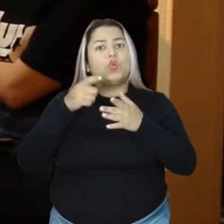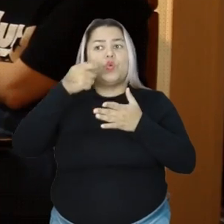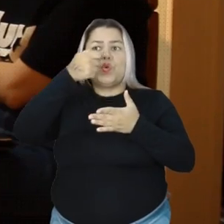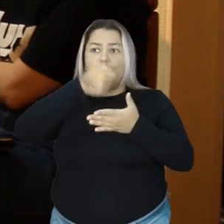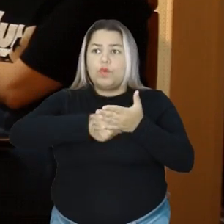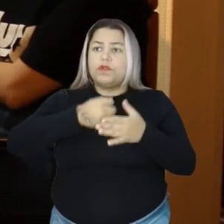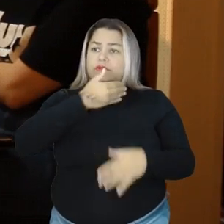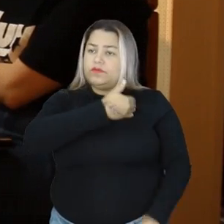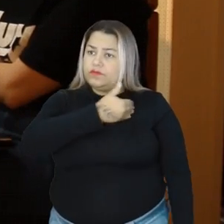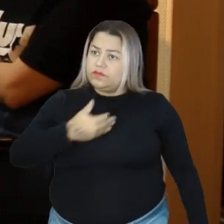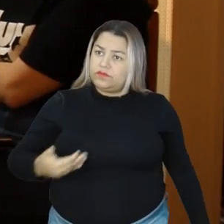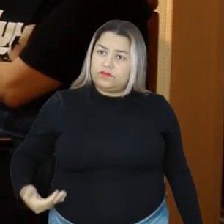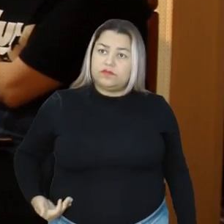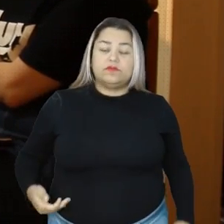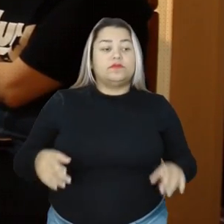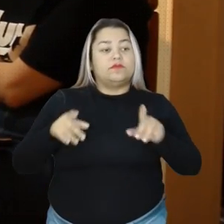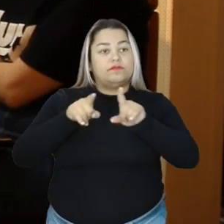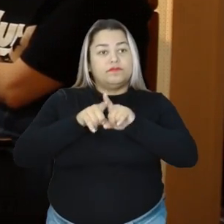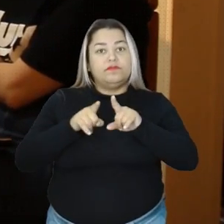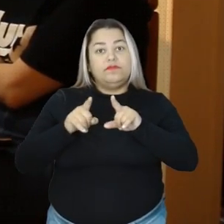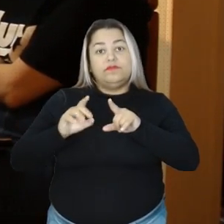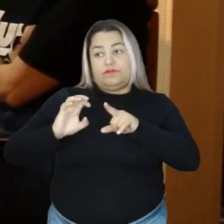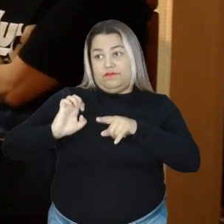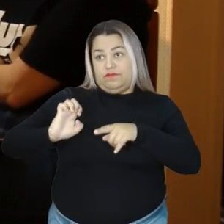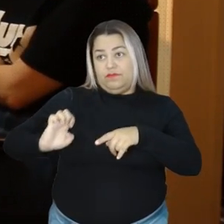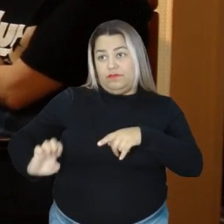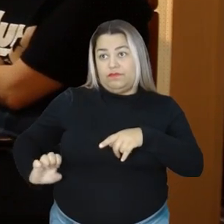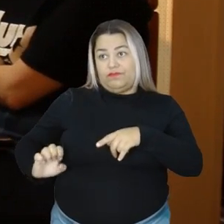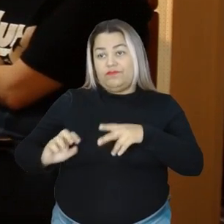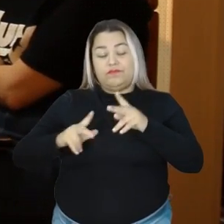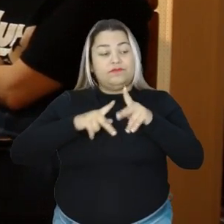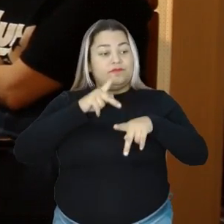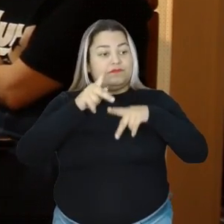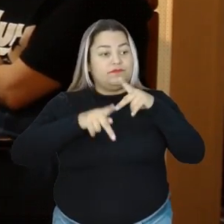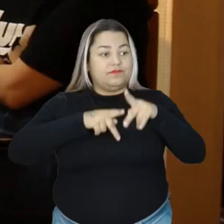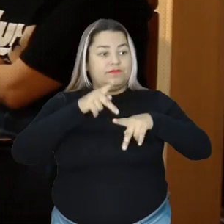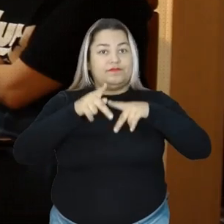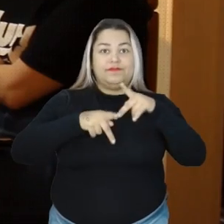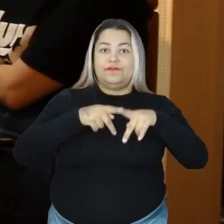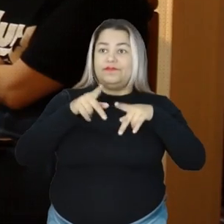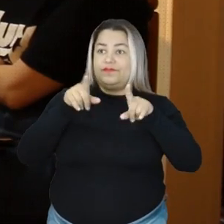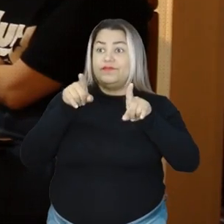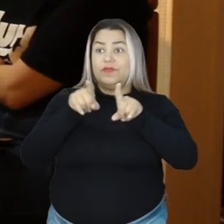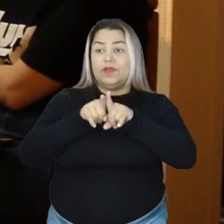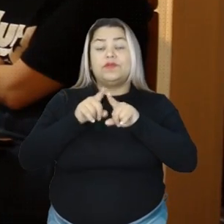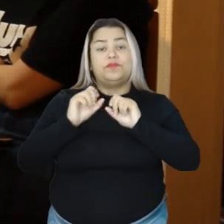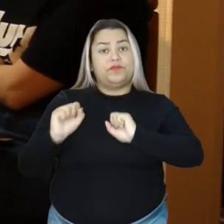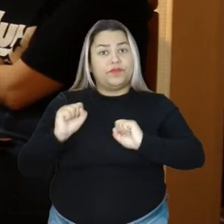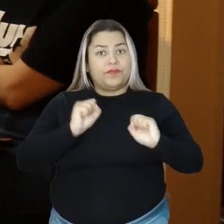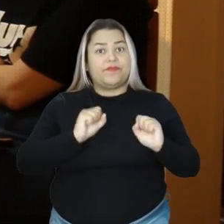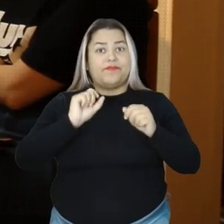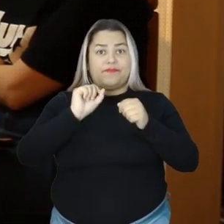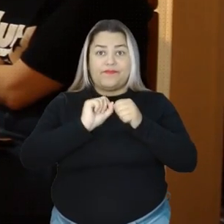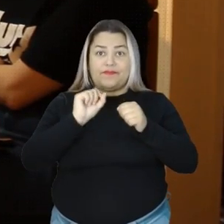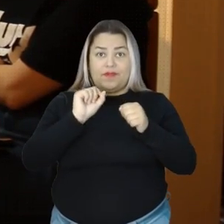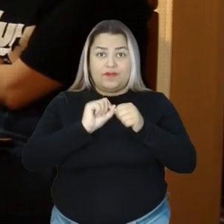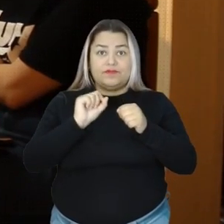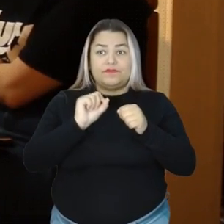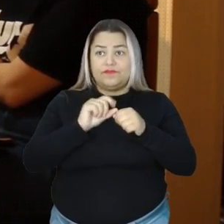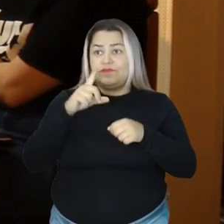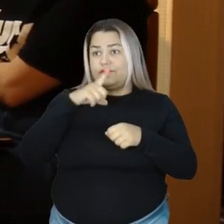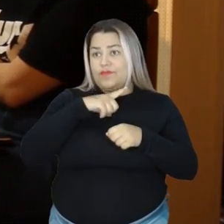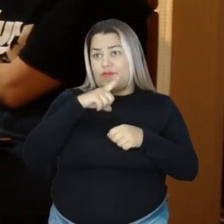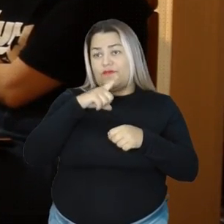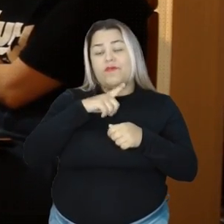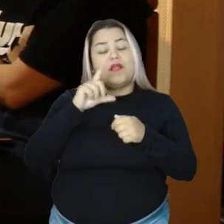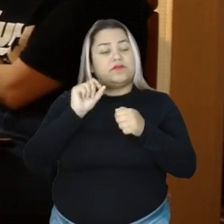de um governo de centro-esquerda, popular, tudo o que, né, podia fazer e não tinha condição de fazer e